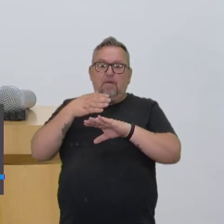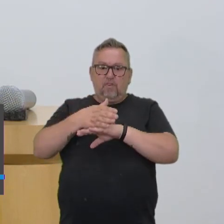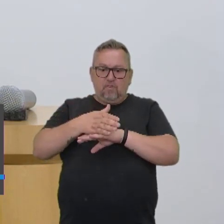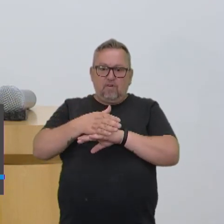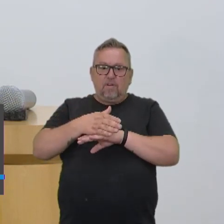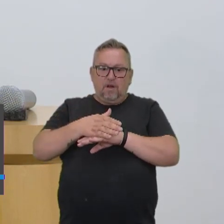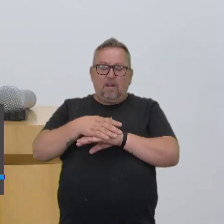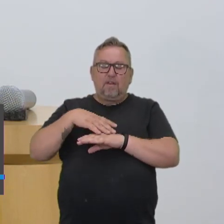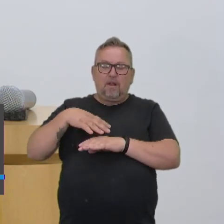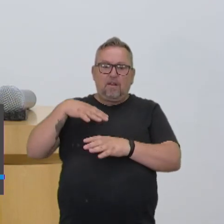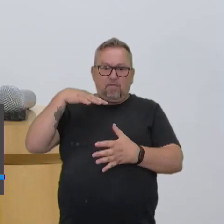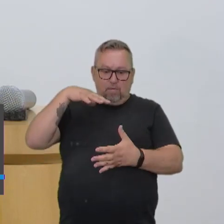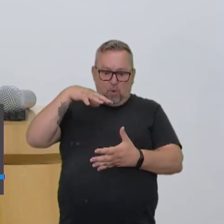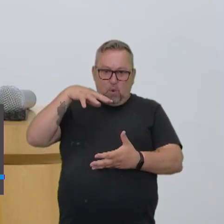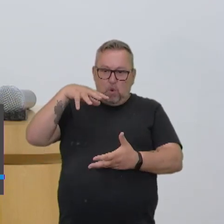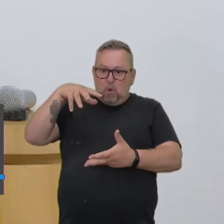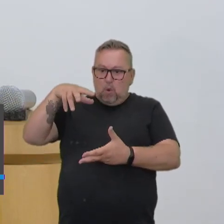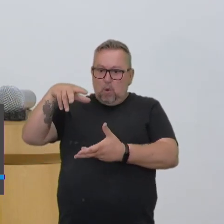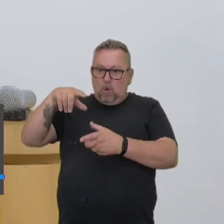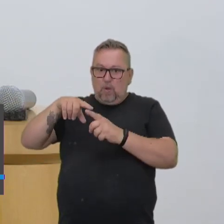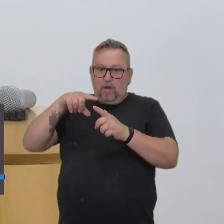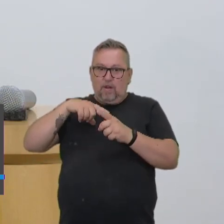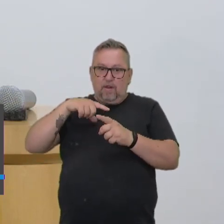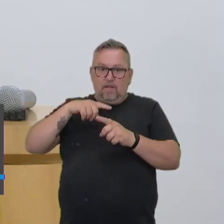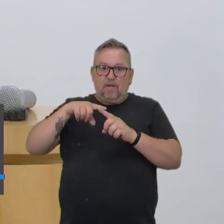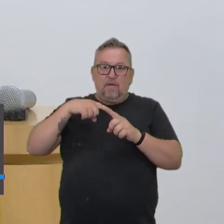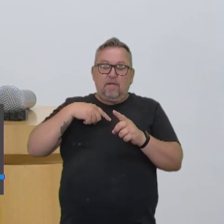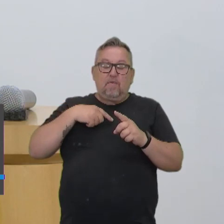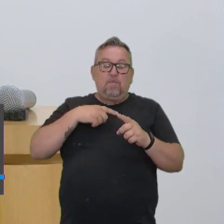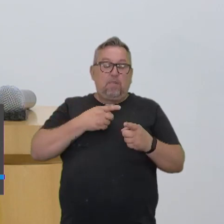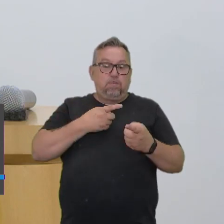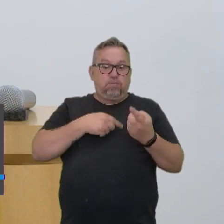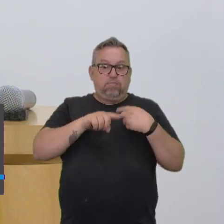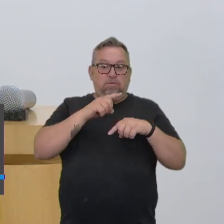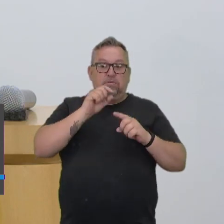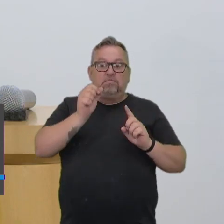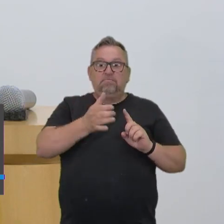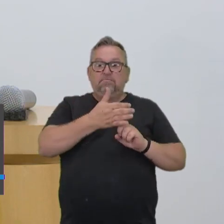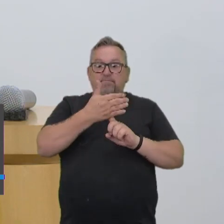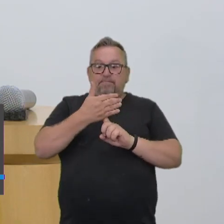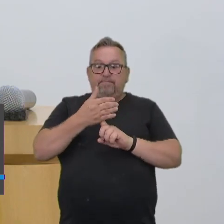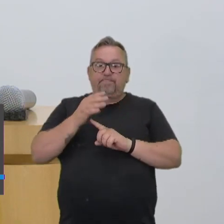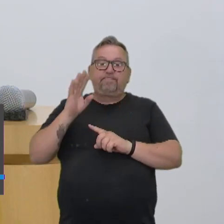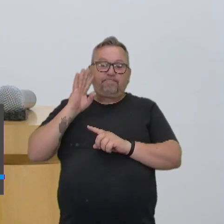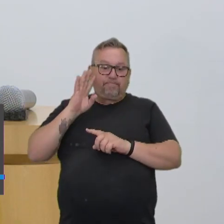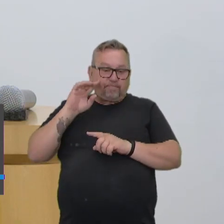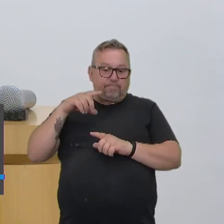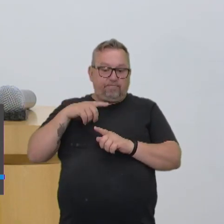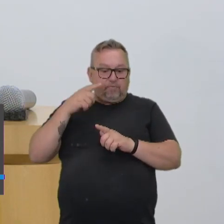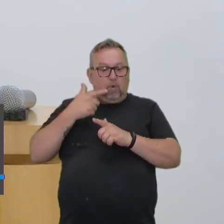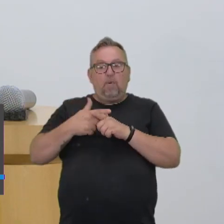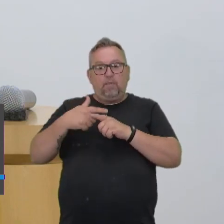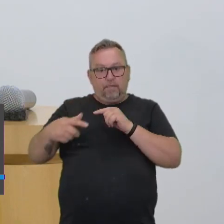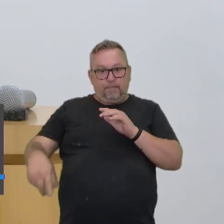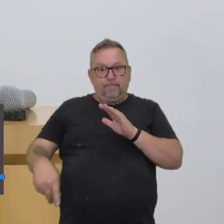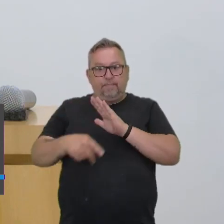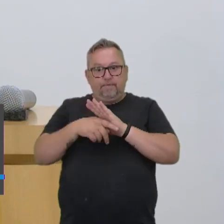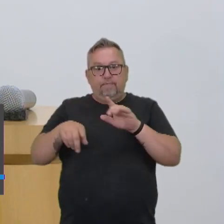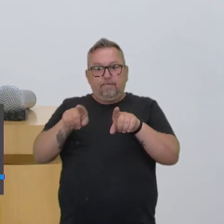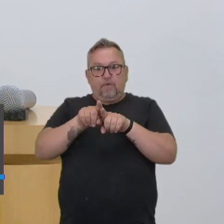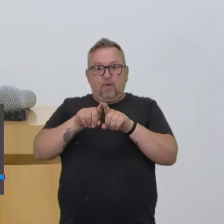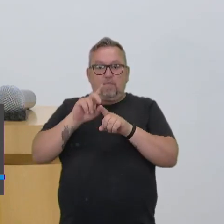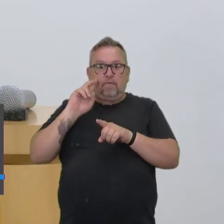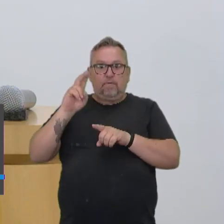universo onde a gente estava numa crescida tecnológica que já carregava os seus próprios problemas, porque se a gente for olhar para a